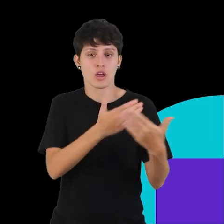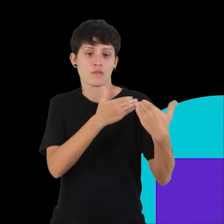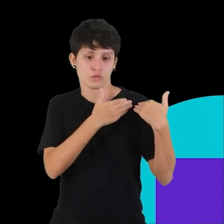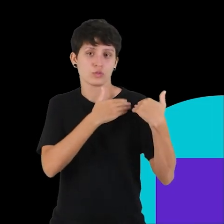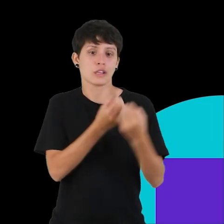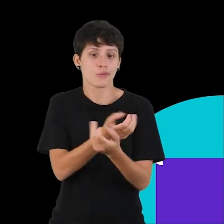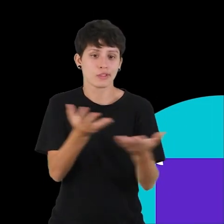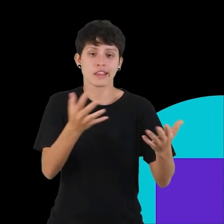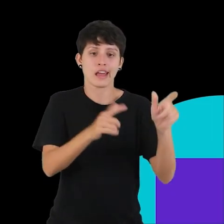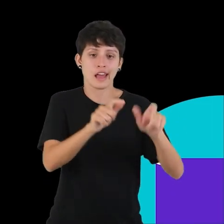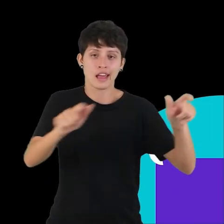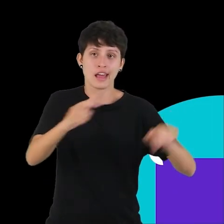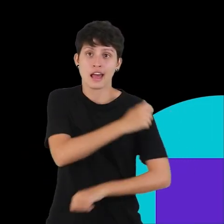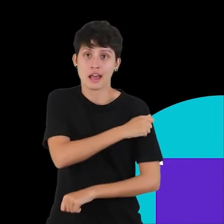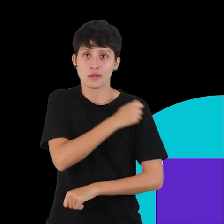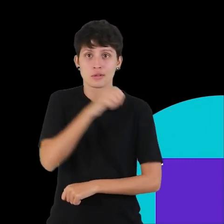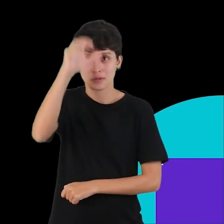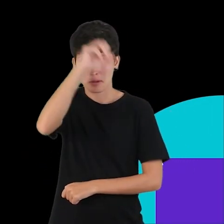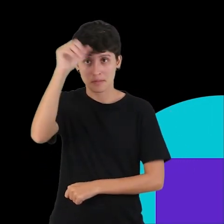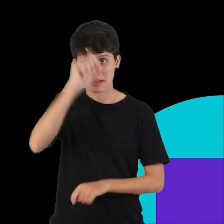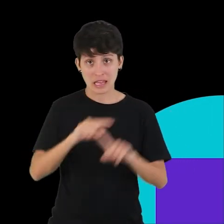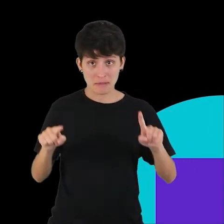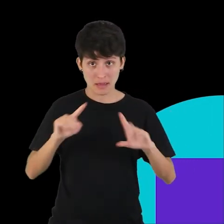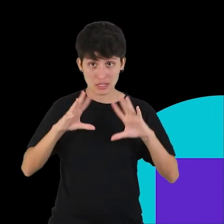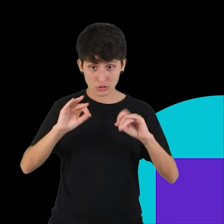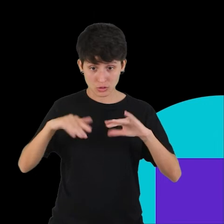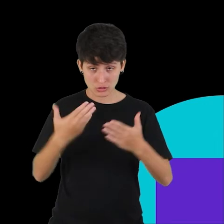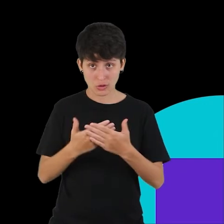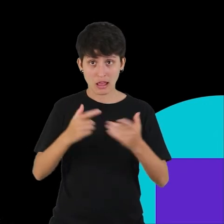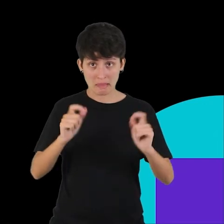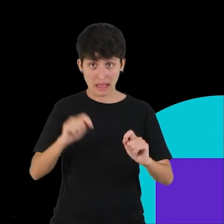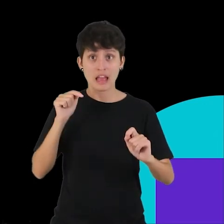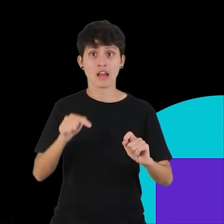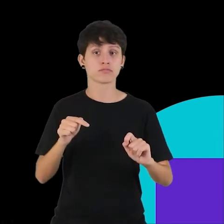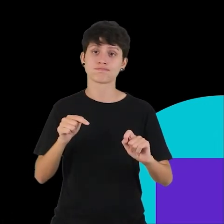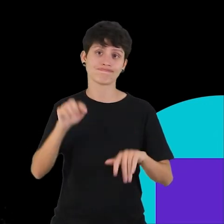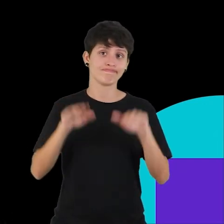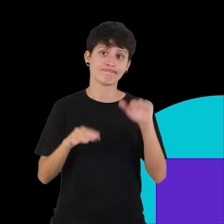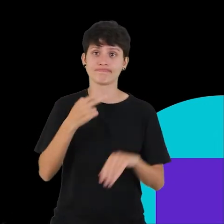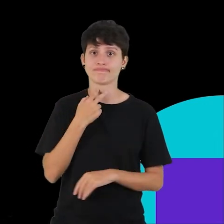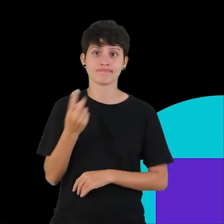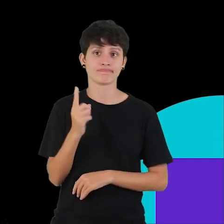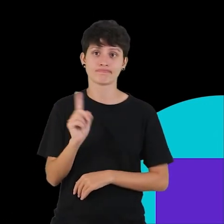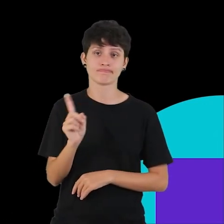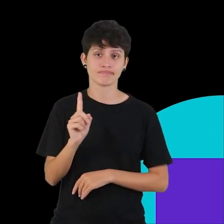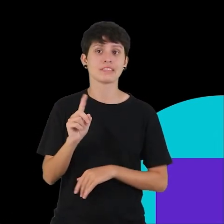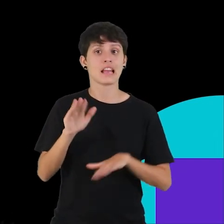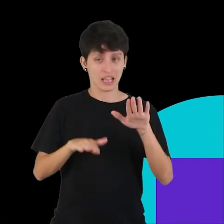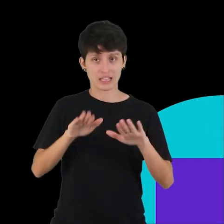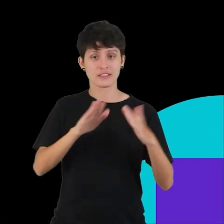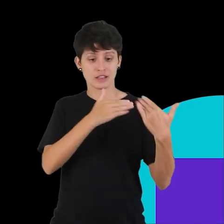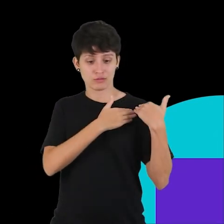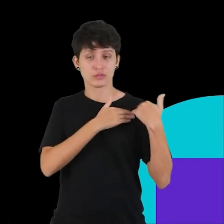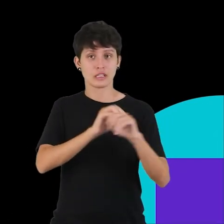tentar desmontar ele por histórias. Isso ajuda a gente a entender quais são as trajetórias que existem nesse sistema, as pessoas que estão vivendo